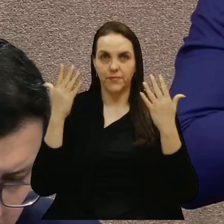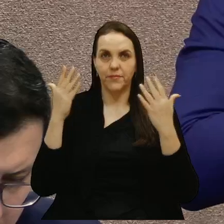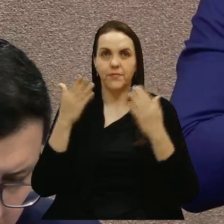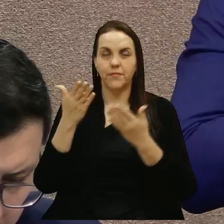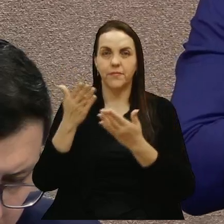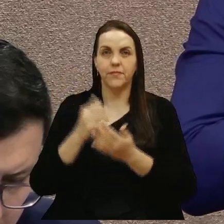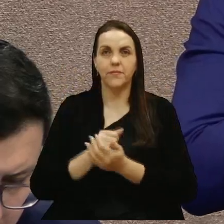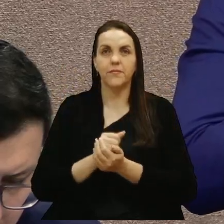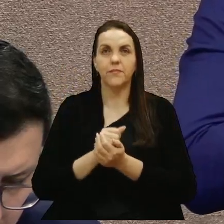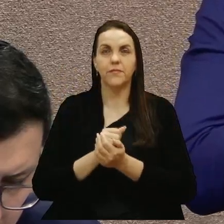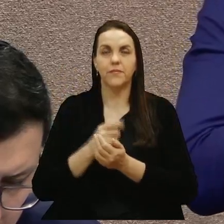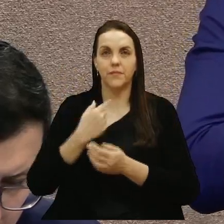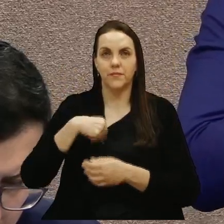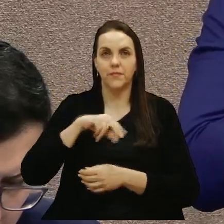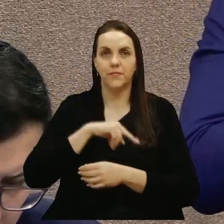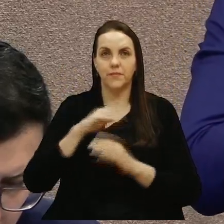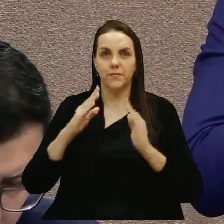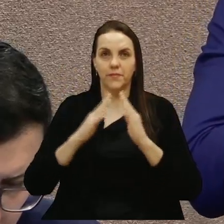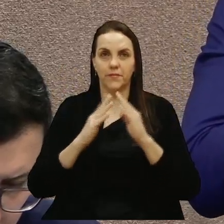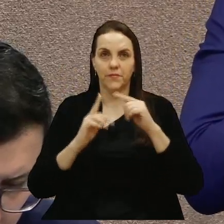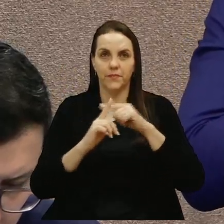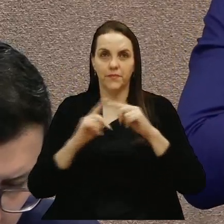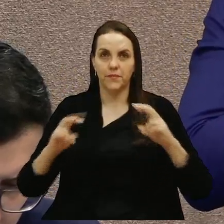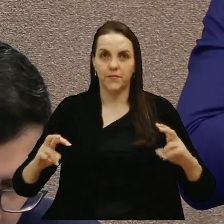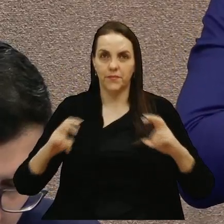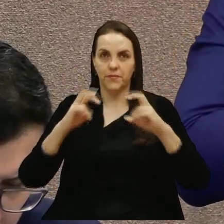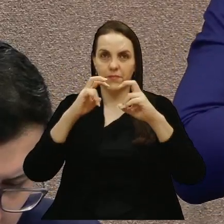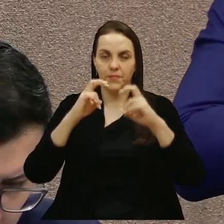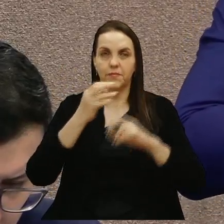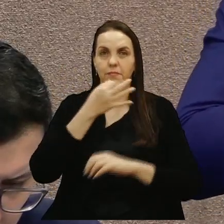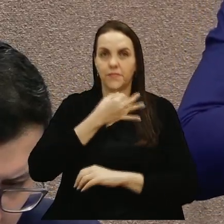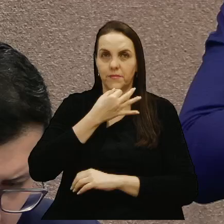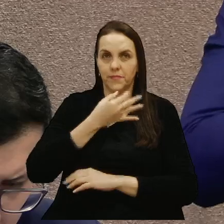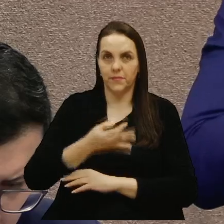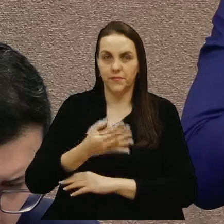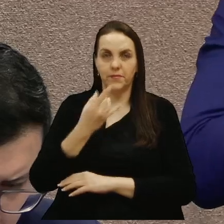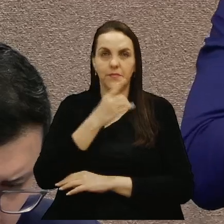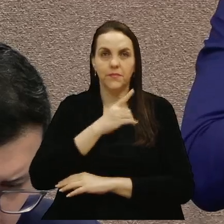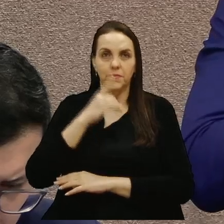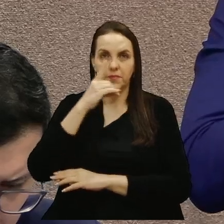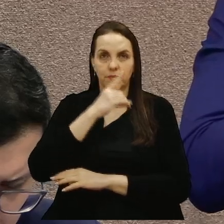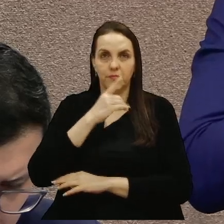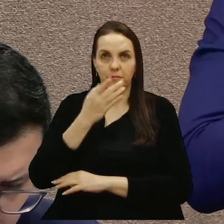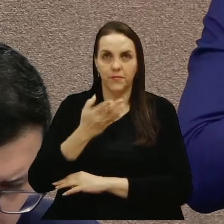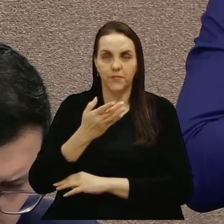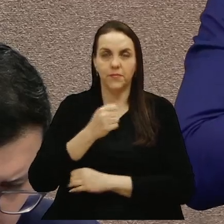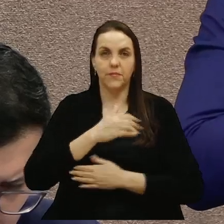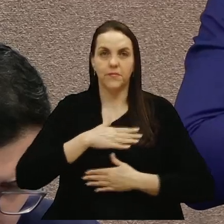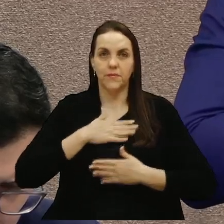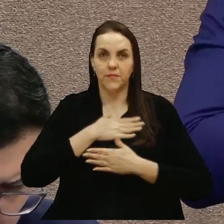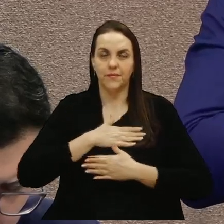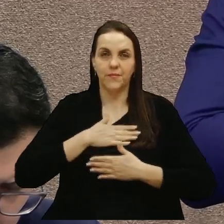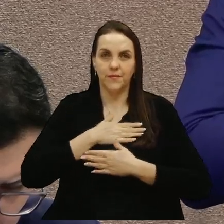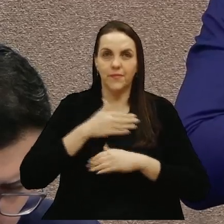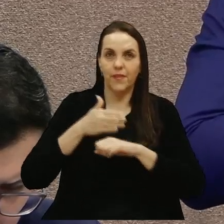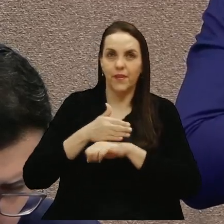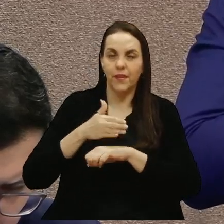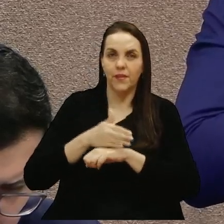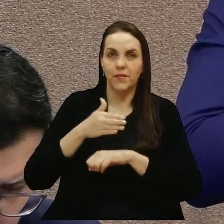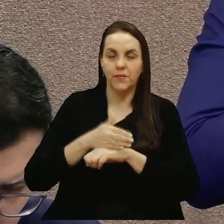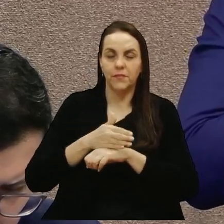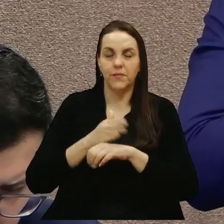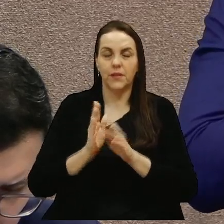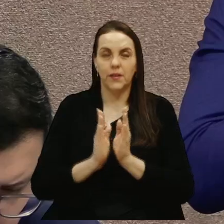à nossa Catedral Diocesana aqui de Caxias do Sul. No último domingo, eu tive o grande prazer de participar da Santa